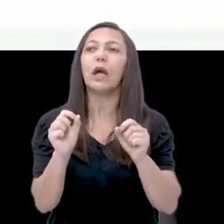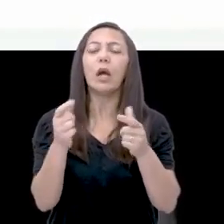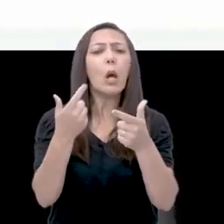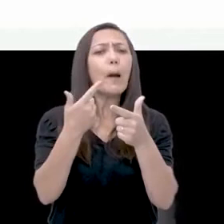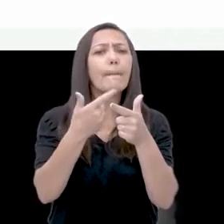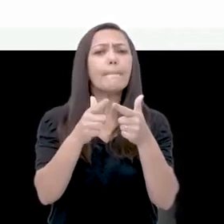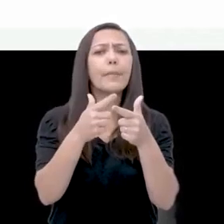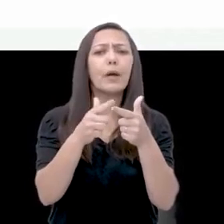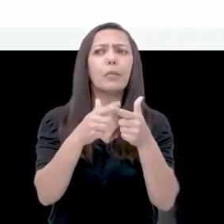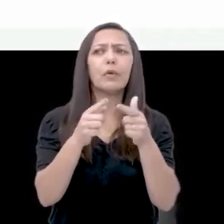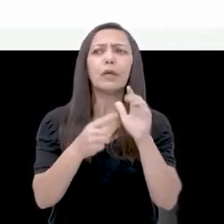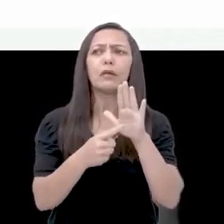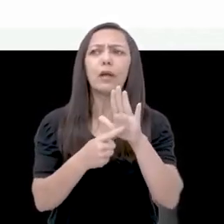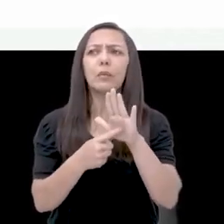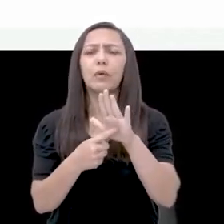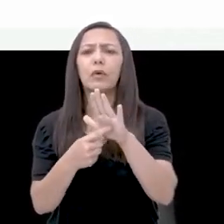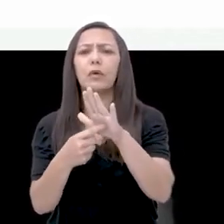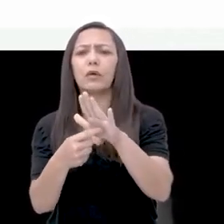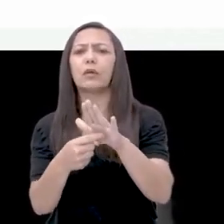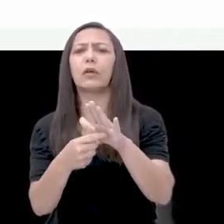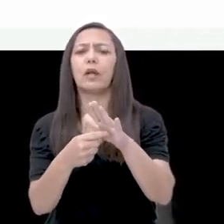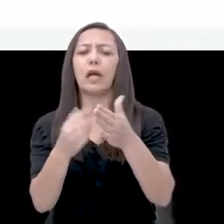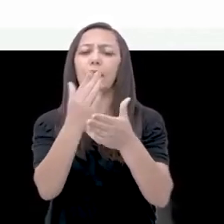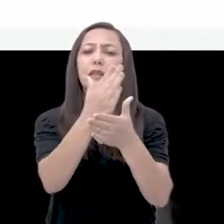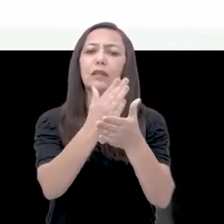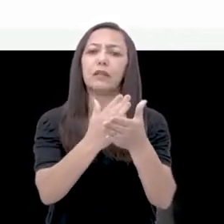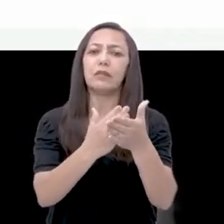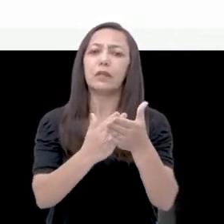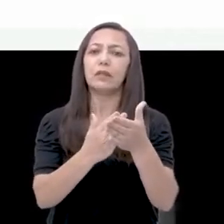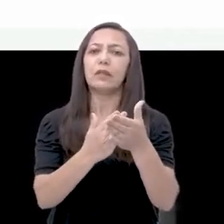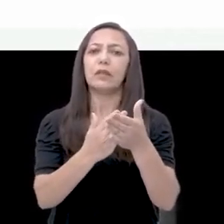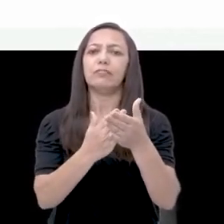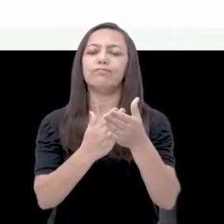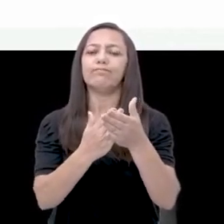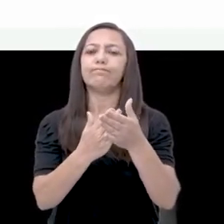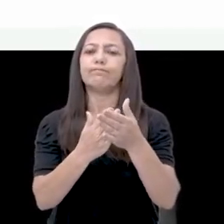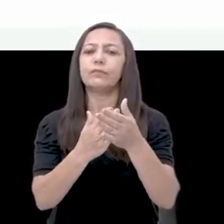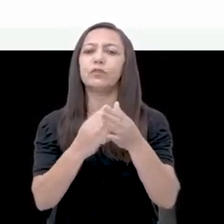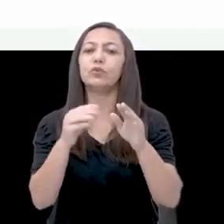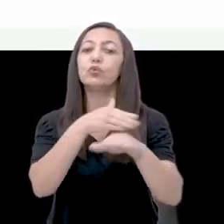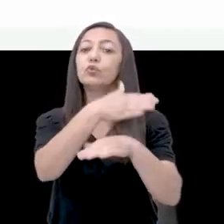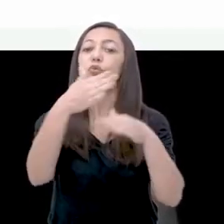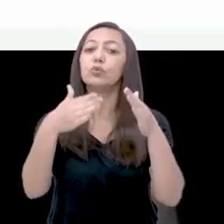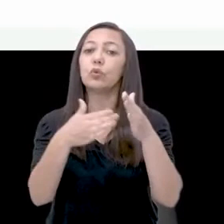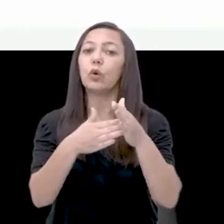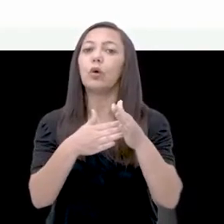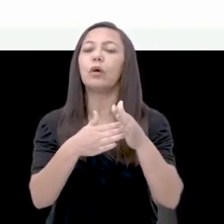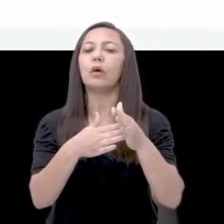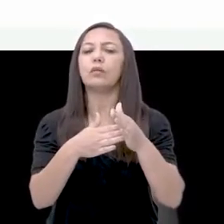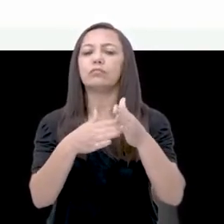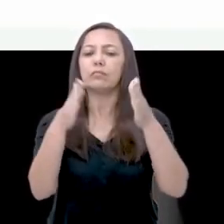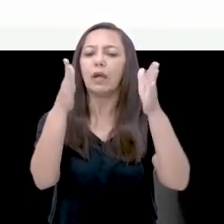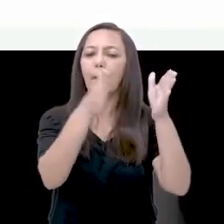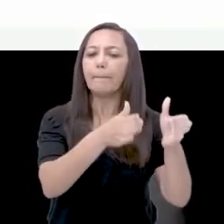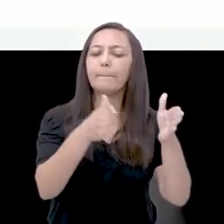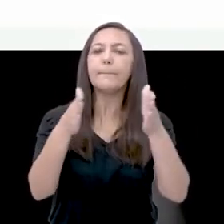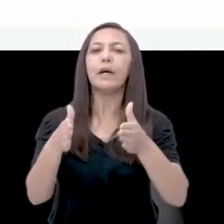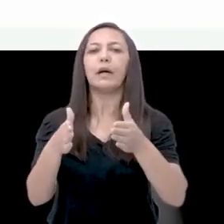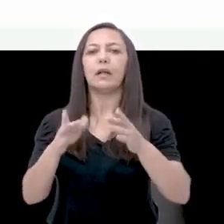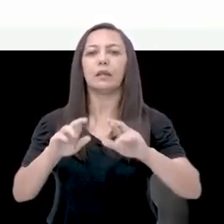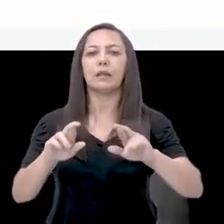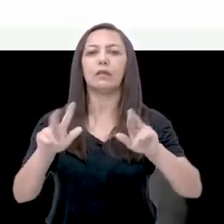trabalhar problemas que tratam da partição de um todo em duas partes desiguais, envolvendo a razão entre